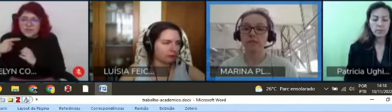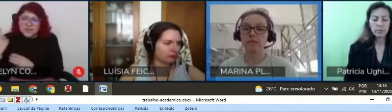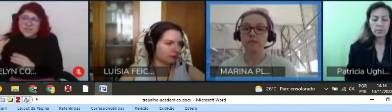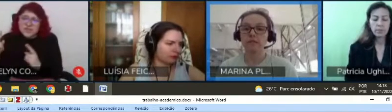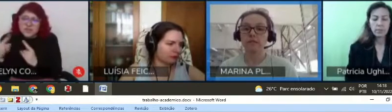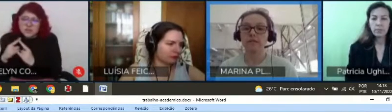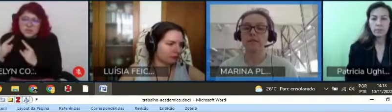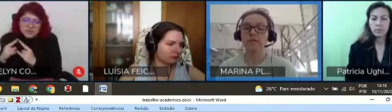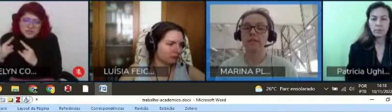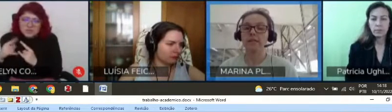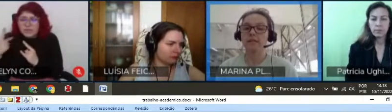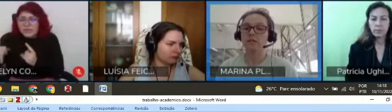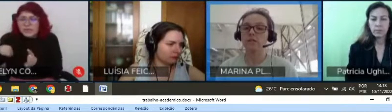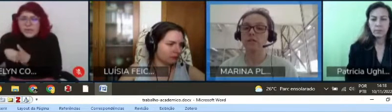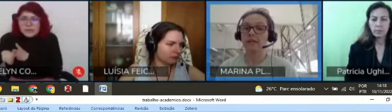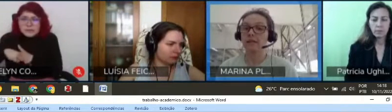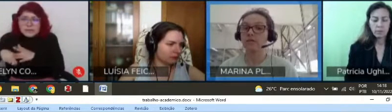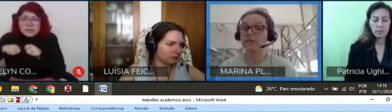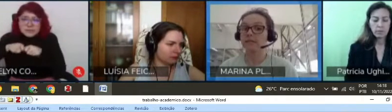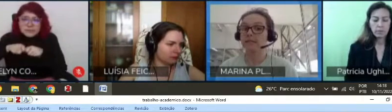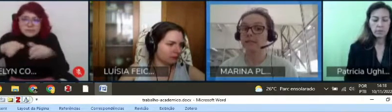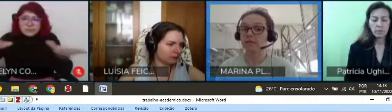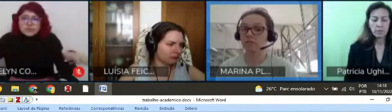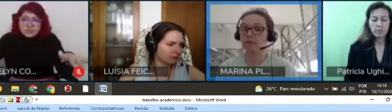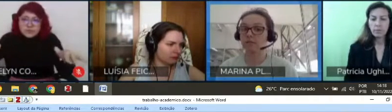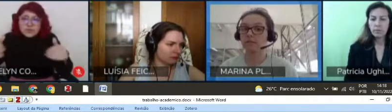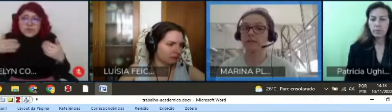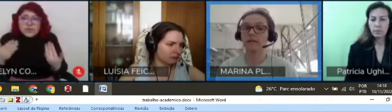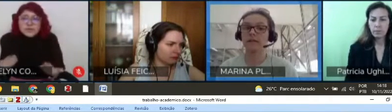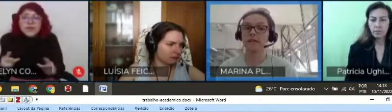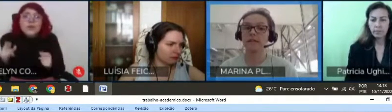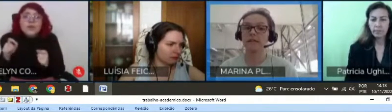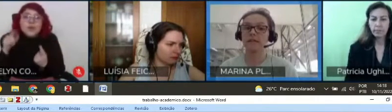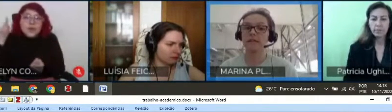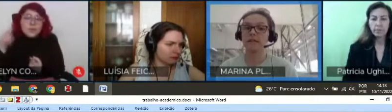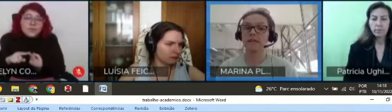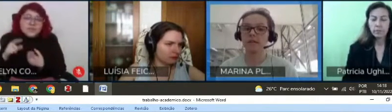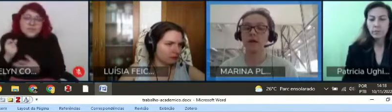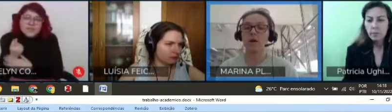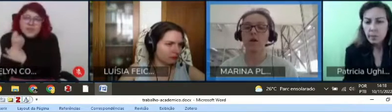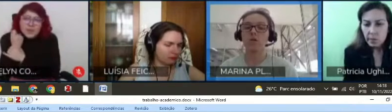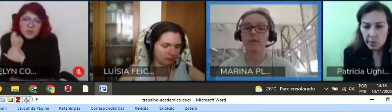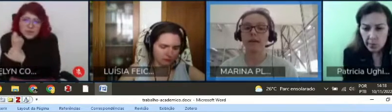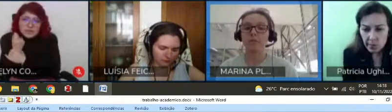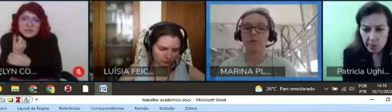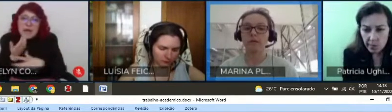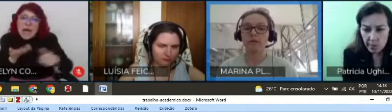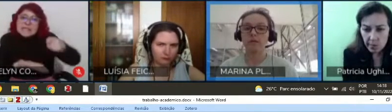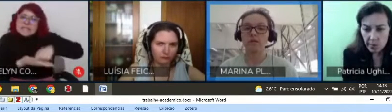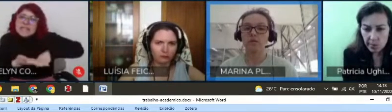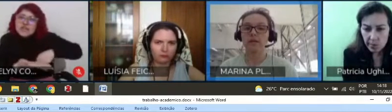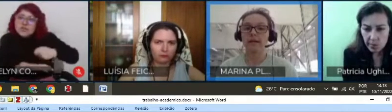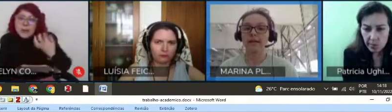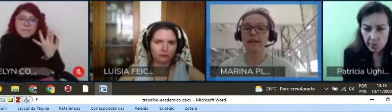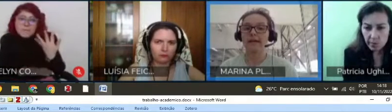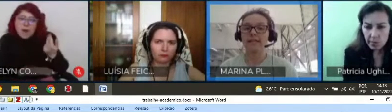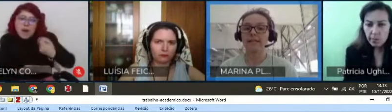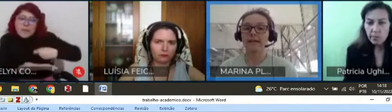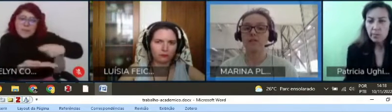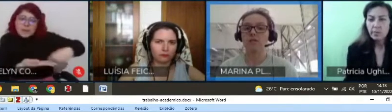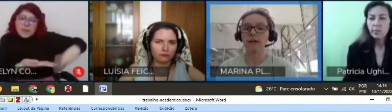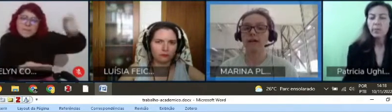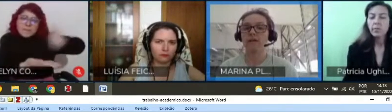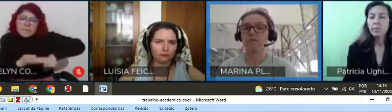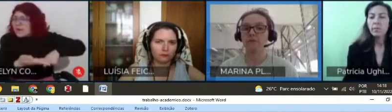de segurança, não é interessante que tenham as assinaturas duas. O que é importante é,